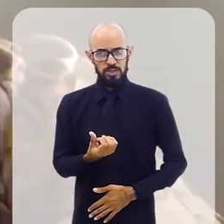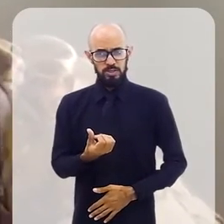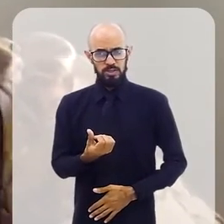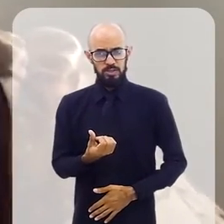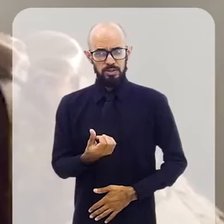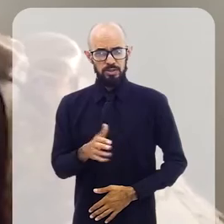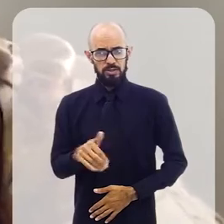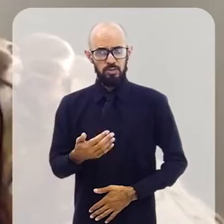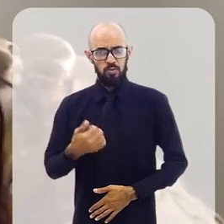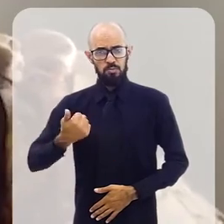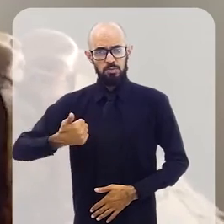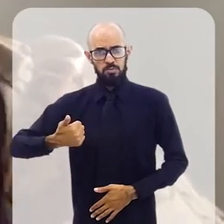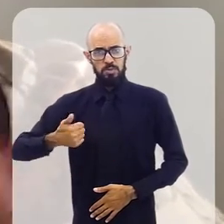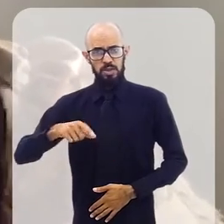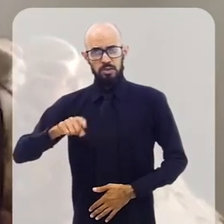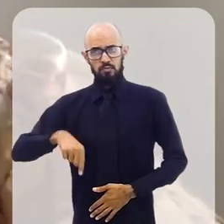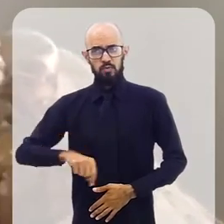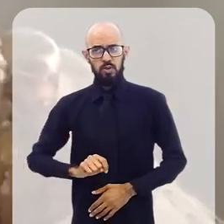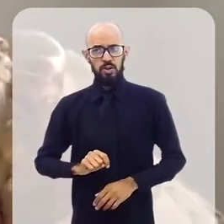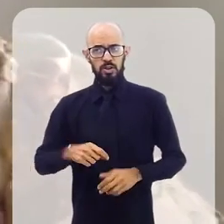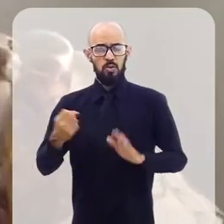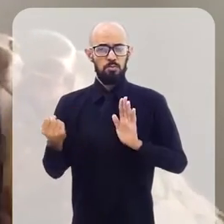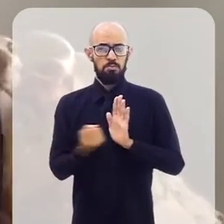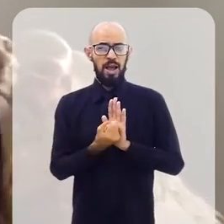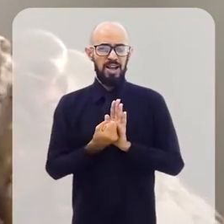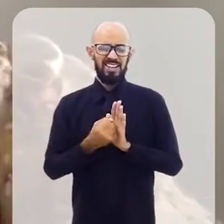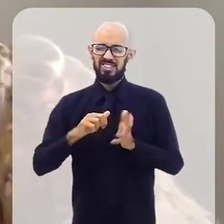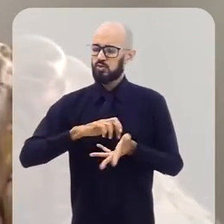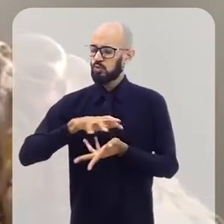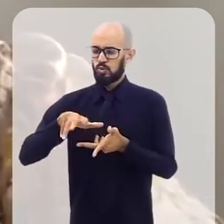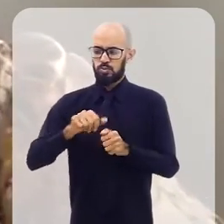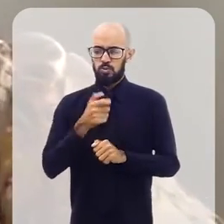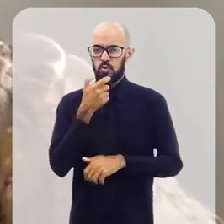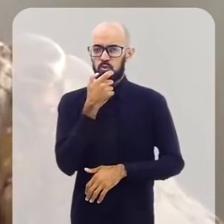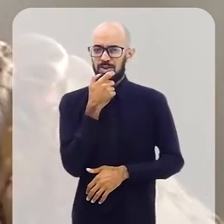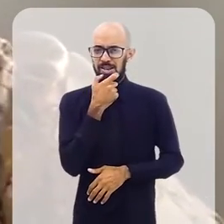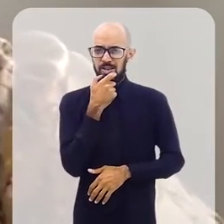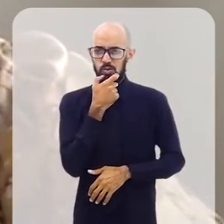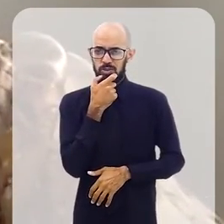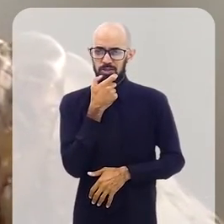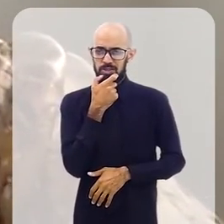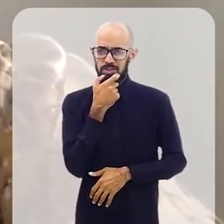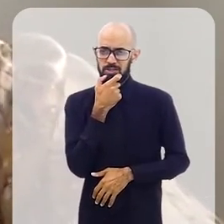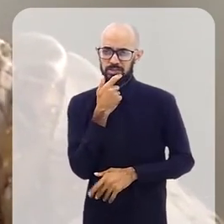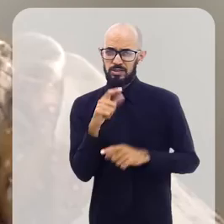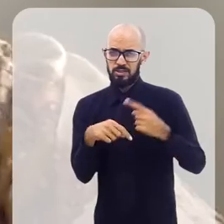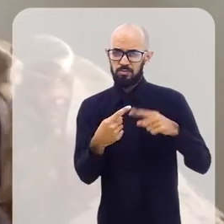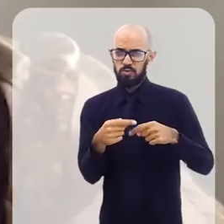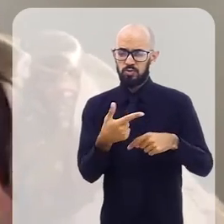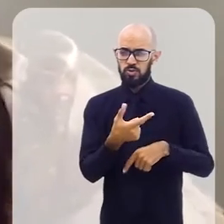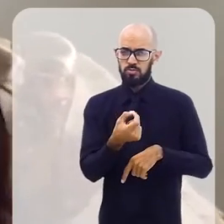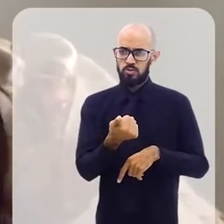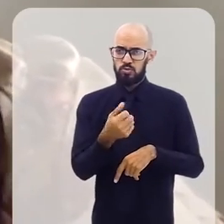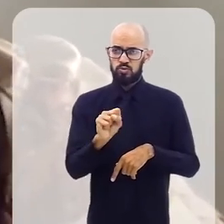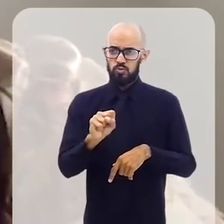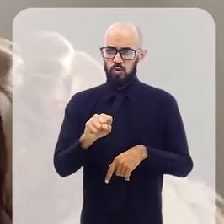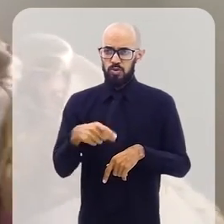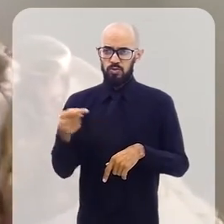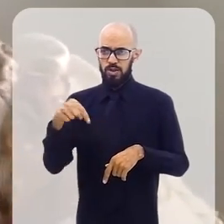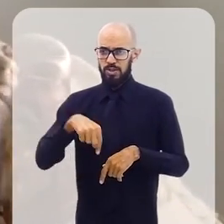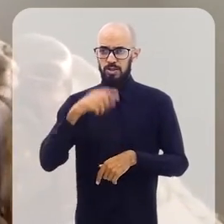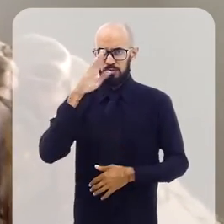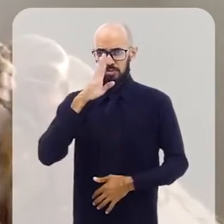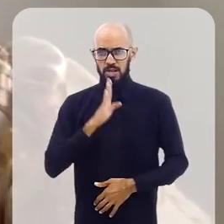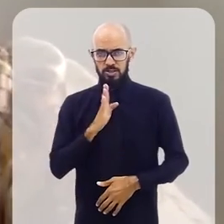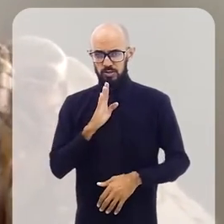2016, né? Então a primeira edição dele foi com marcas globais, né, feito em Londres pela sede do Fashion Revolution. E em 2018